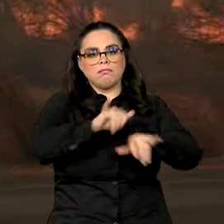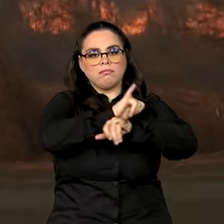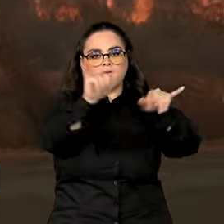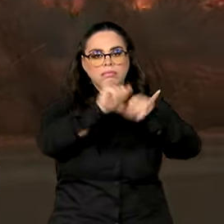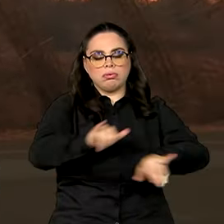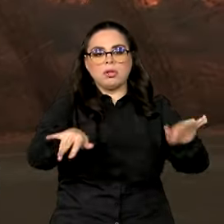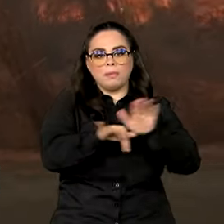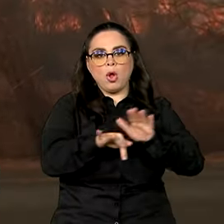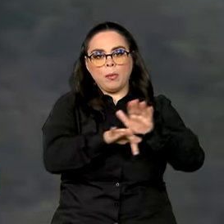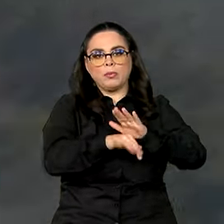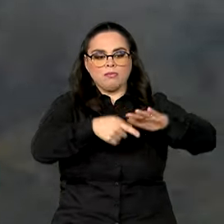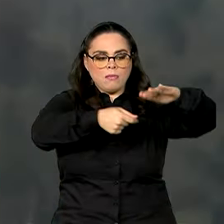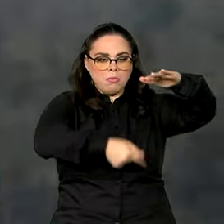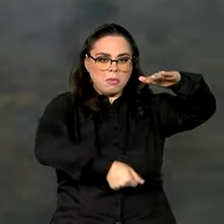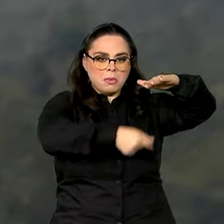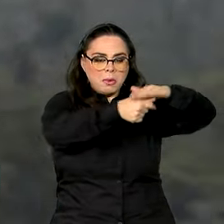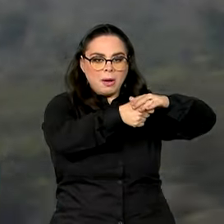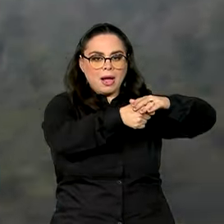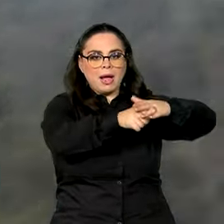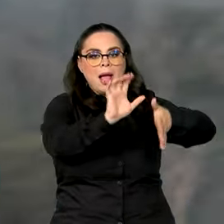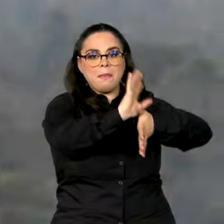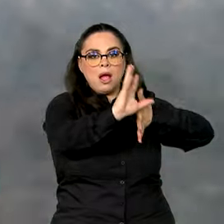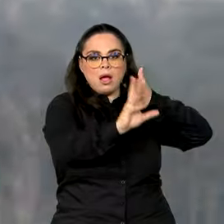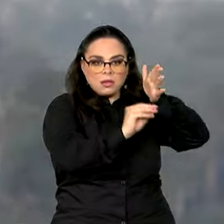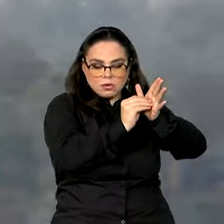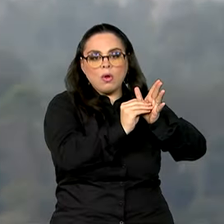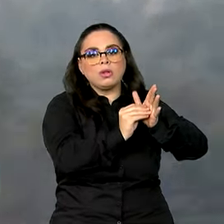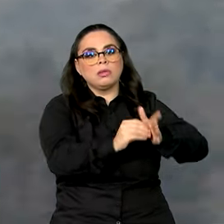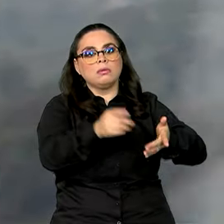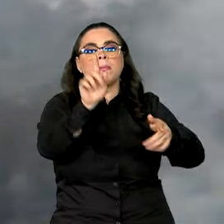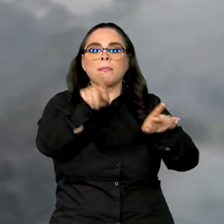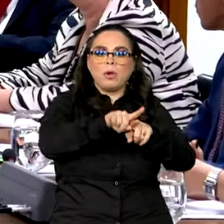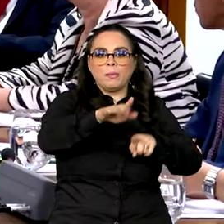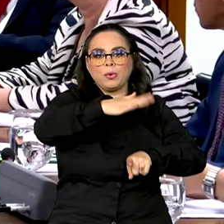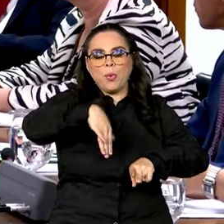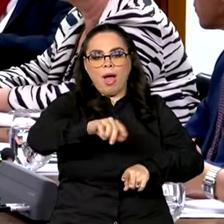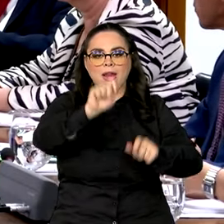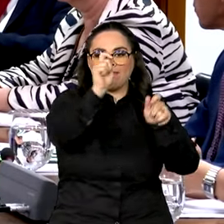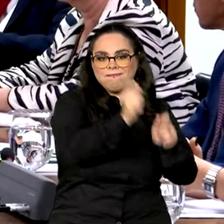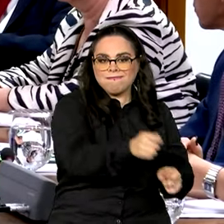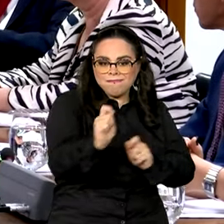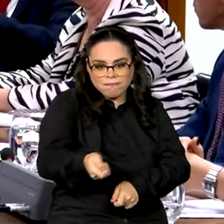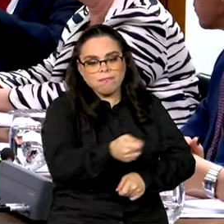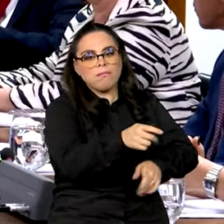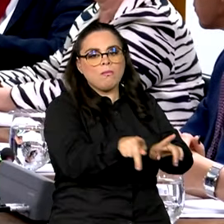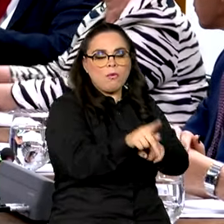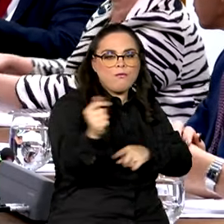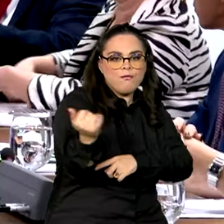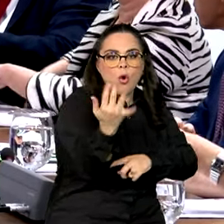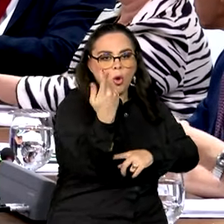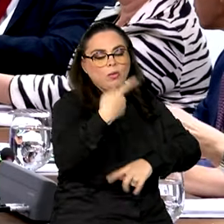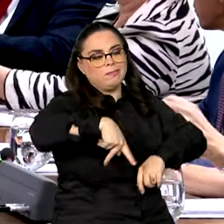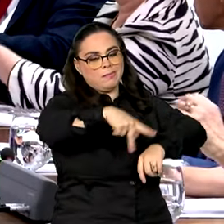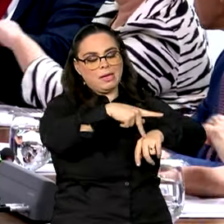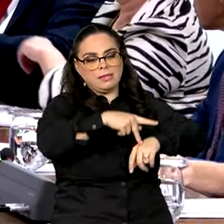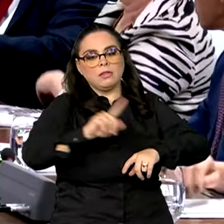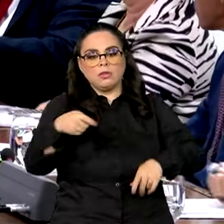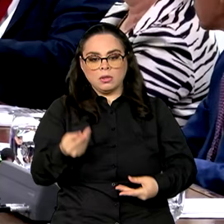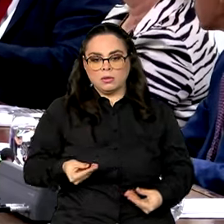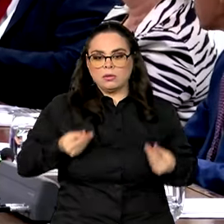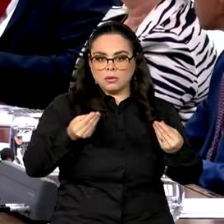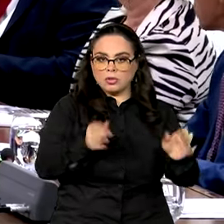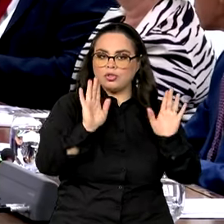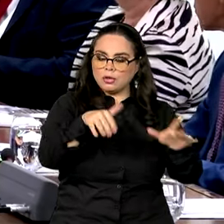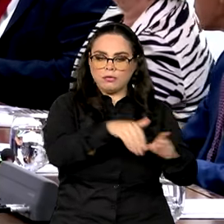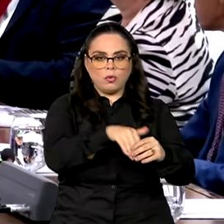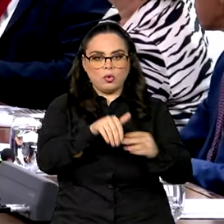do Fundo Amazônia para o combate aos incêndios no país. E nós estamos trazendo aqui, já votado, aprovado pelo